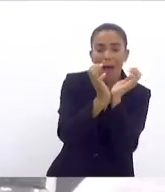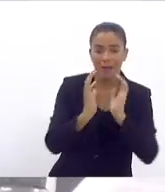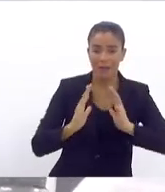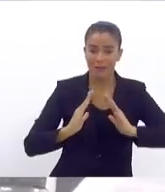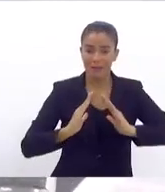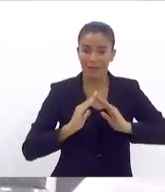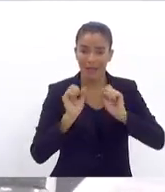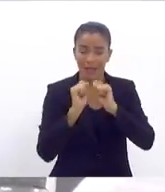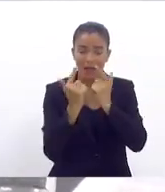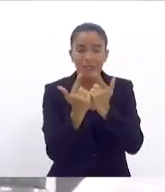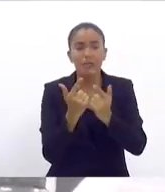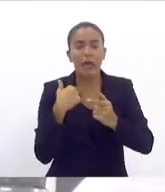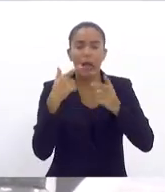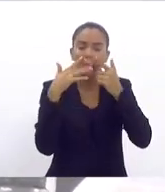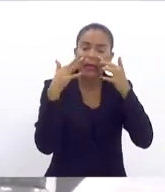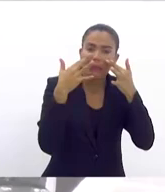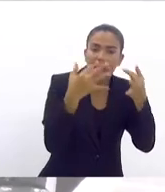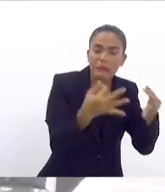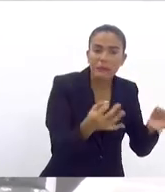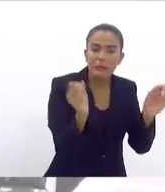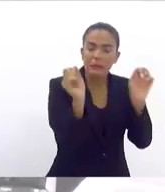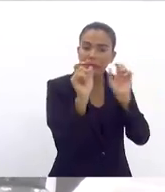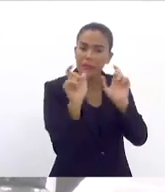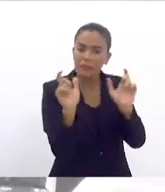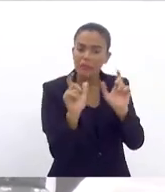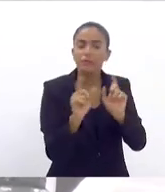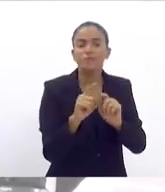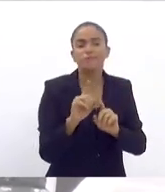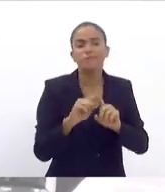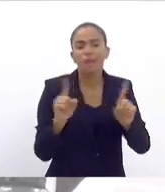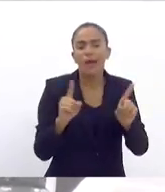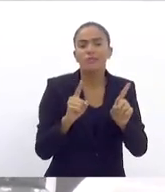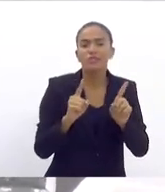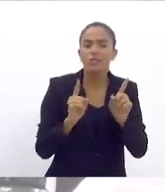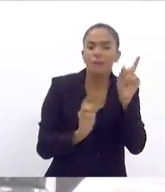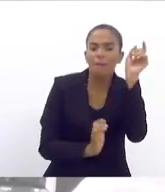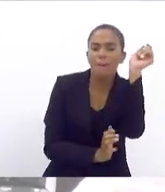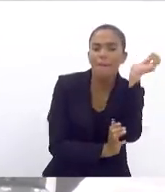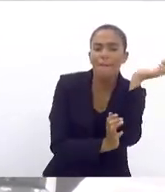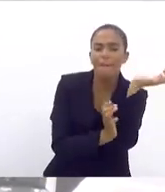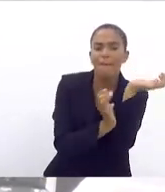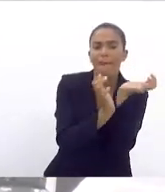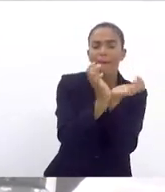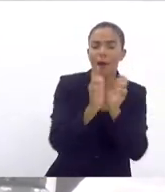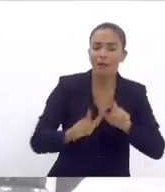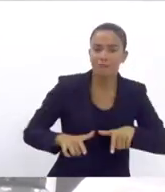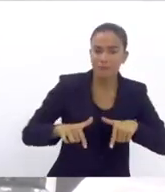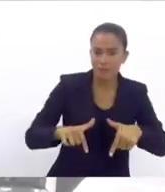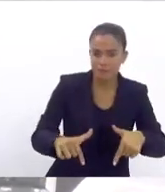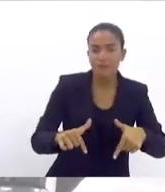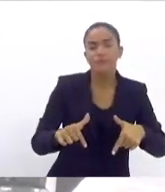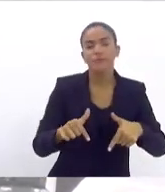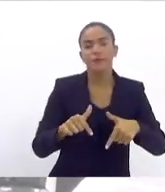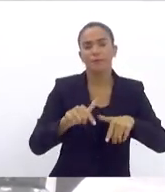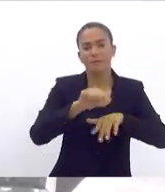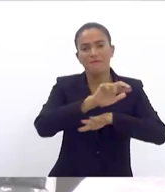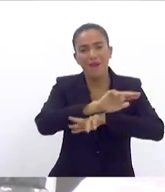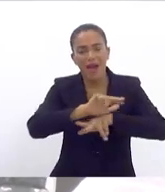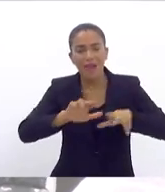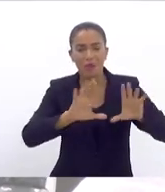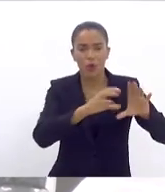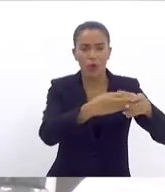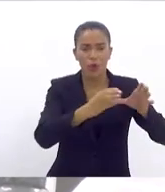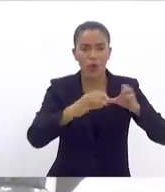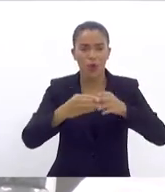muito zelosos, muito atentos, e a gente acaba tramitando qualquer iniciativa por várias comissões, às